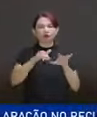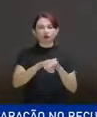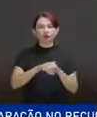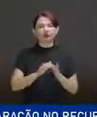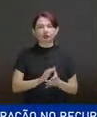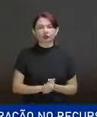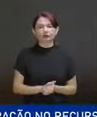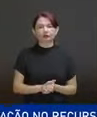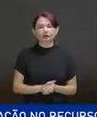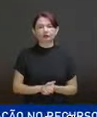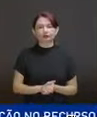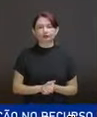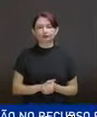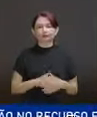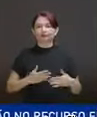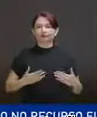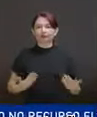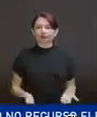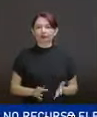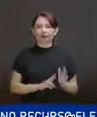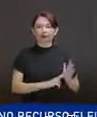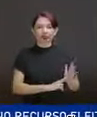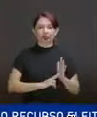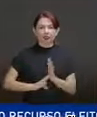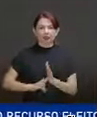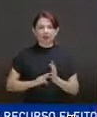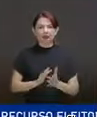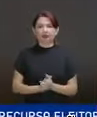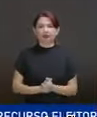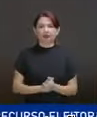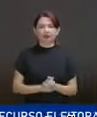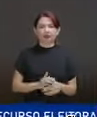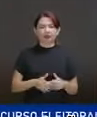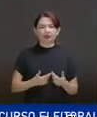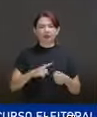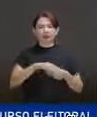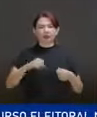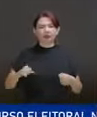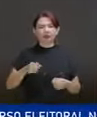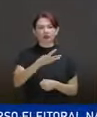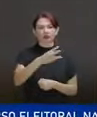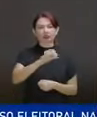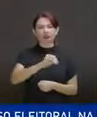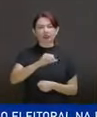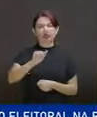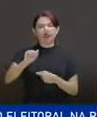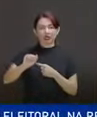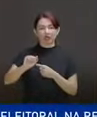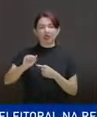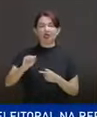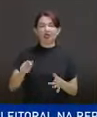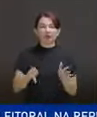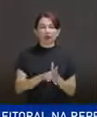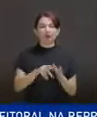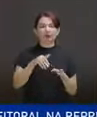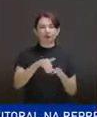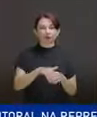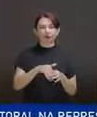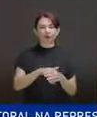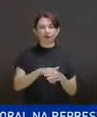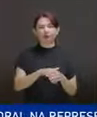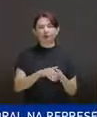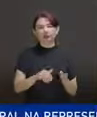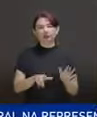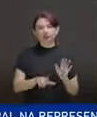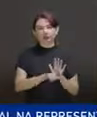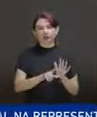pela qual não seria possível a apuração por meio de representação, fundada no artigo 30A da Lei das Eleições, uma vez que se operou a